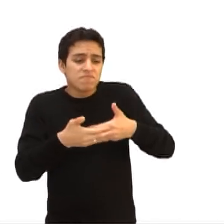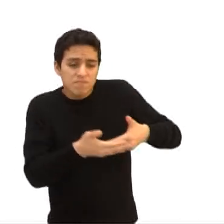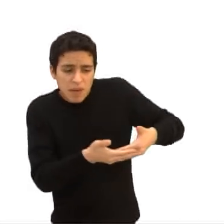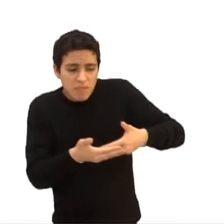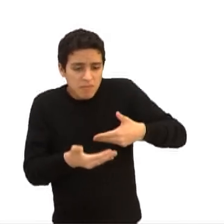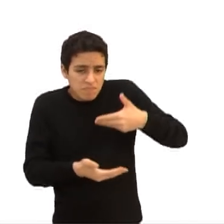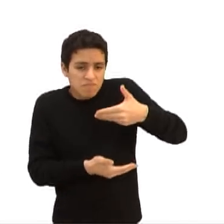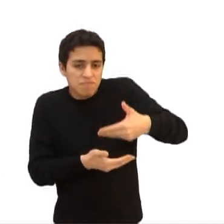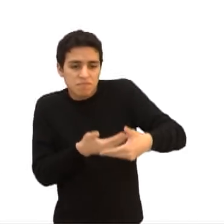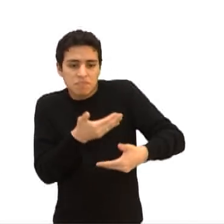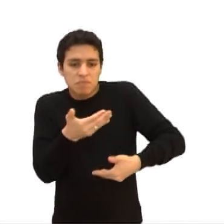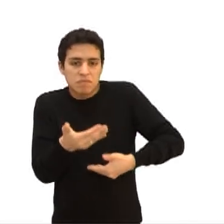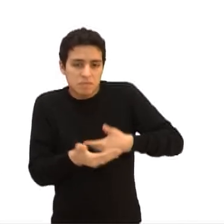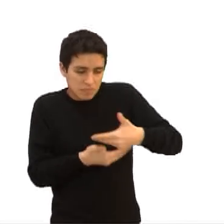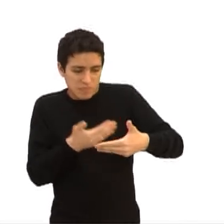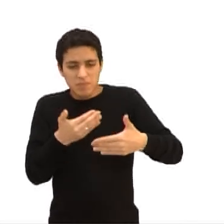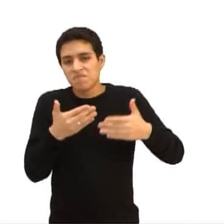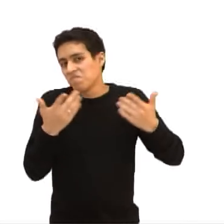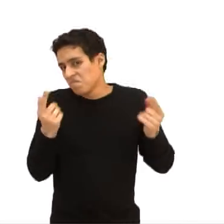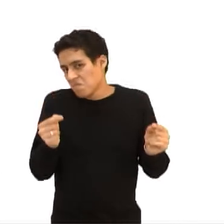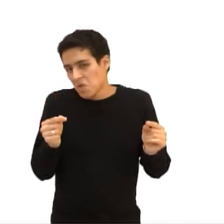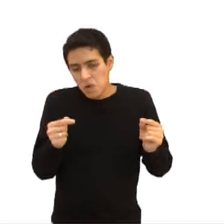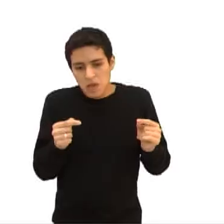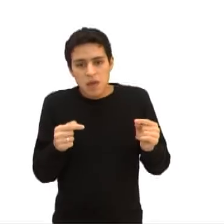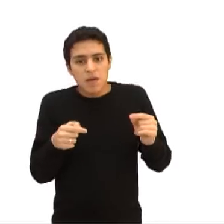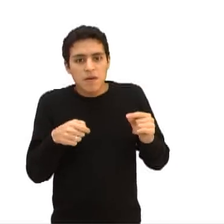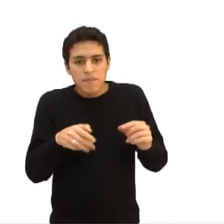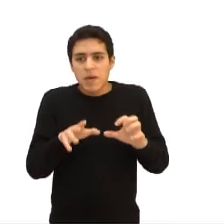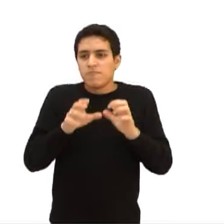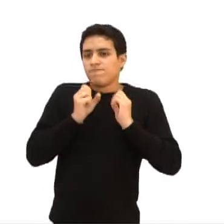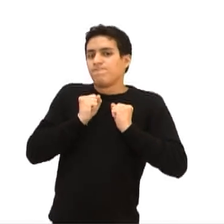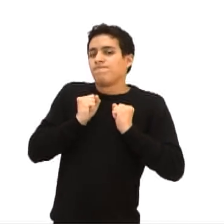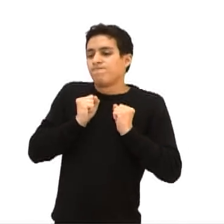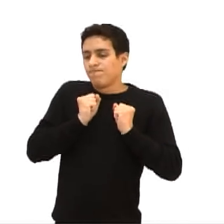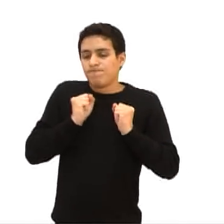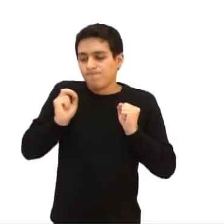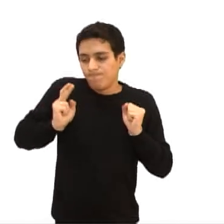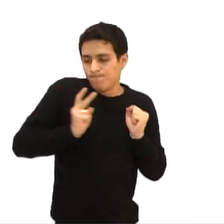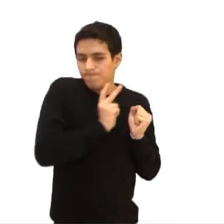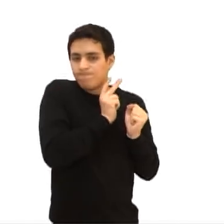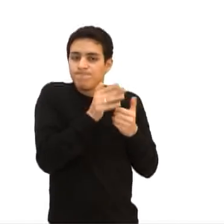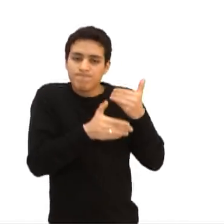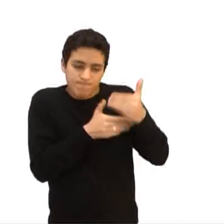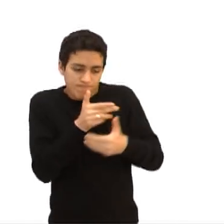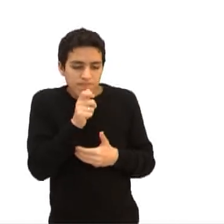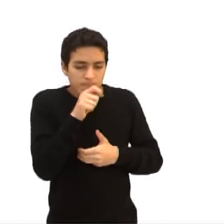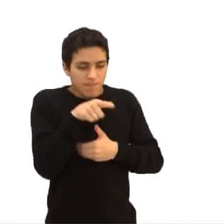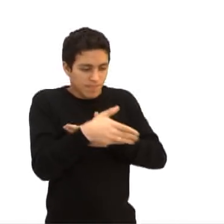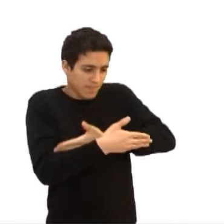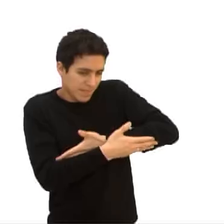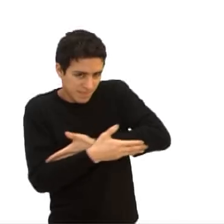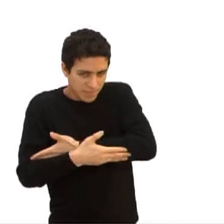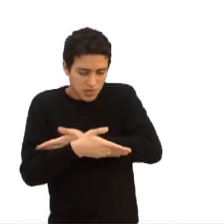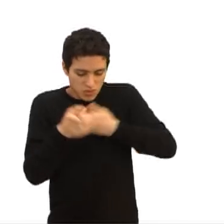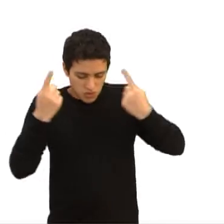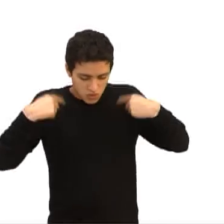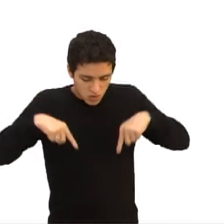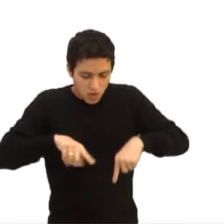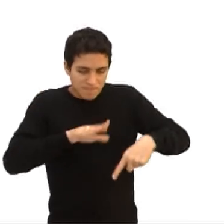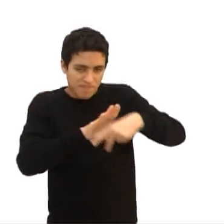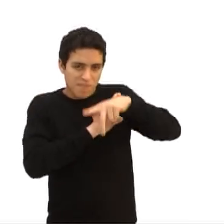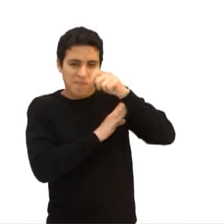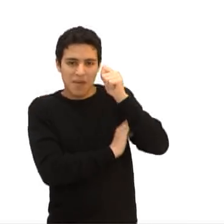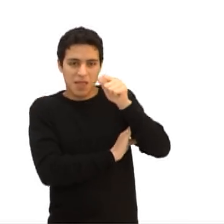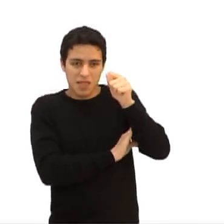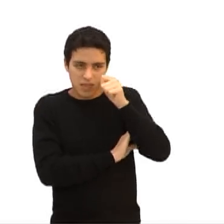o seu desenvolvimento, né, o crescimento, a nutrição dele, enquanto ele está se desenvolvendo no organismo